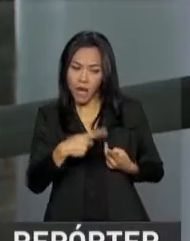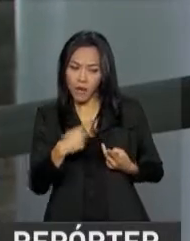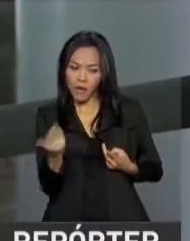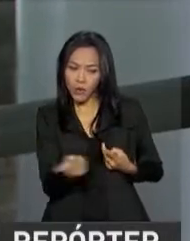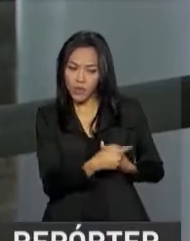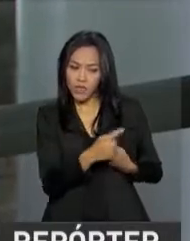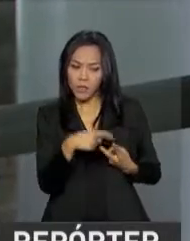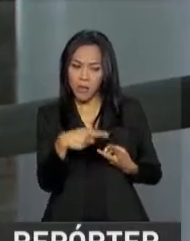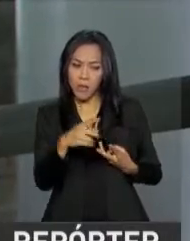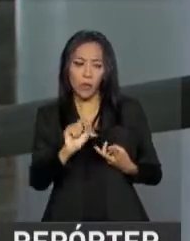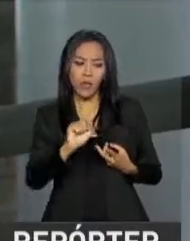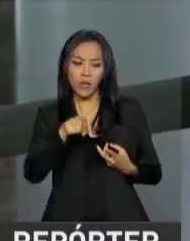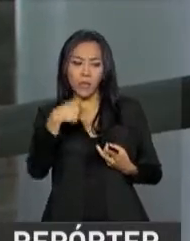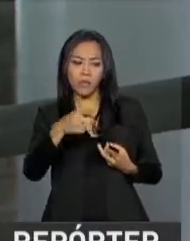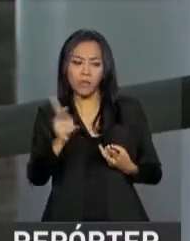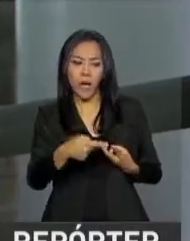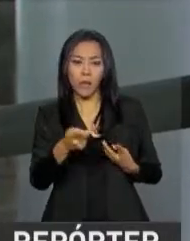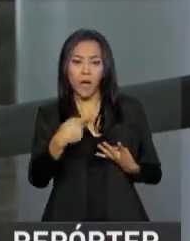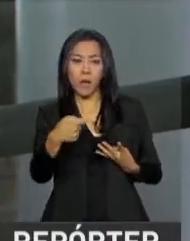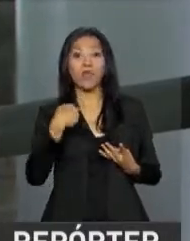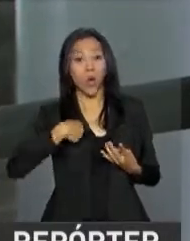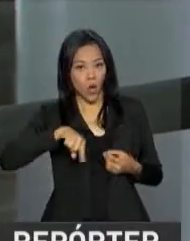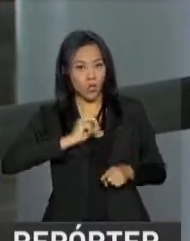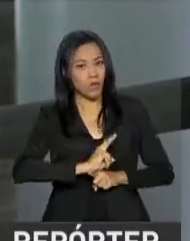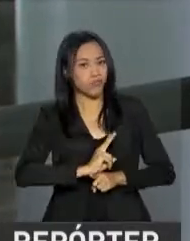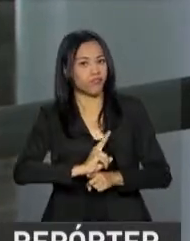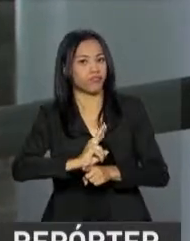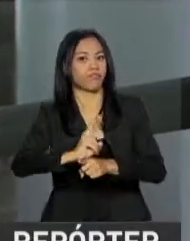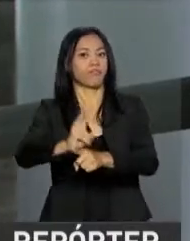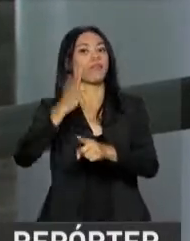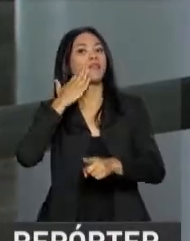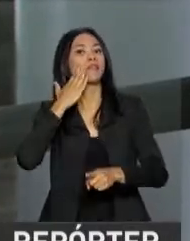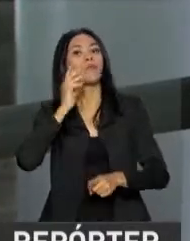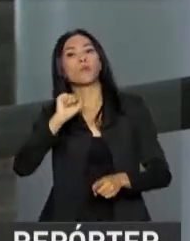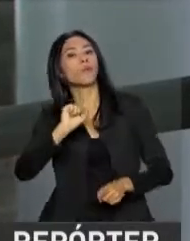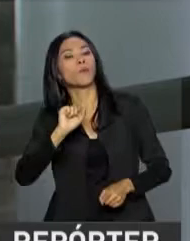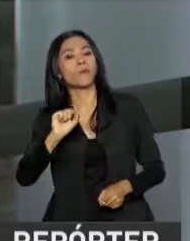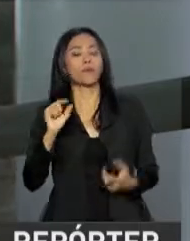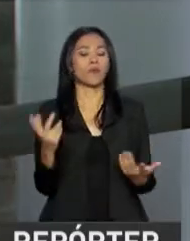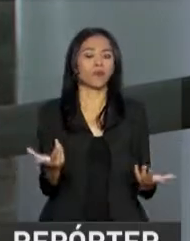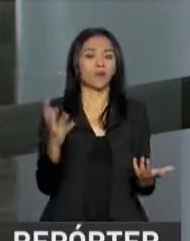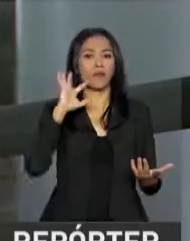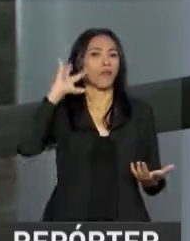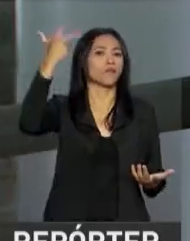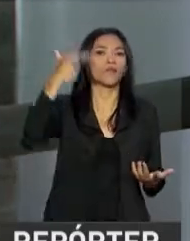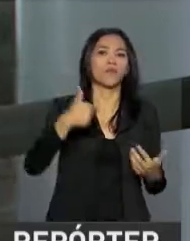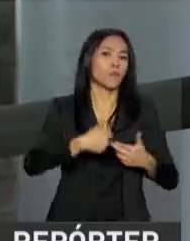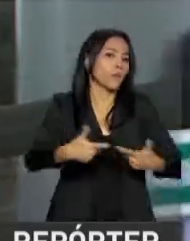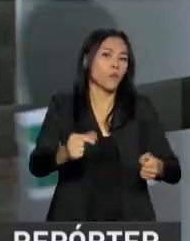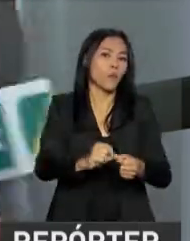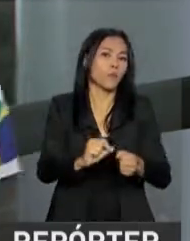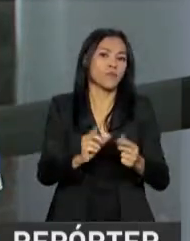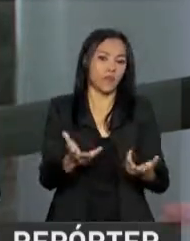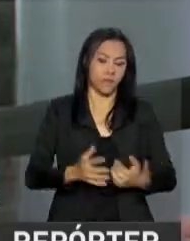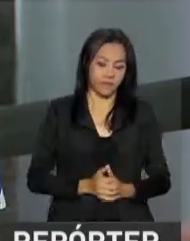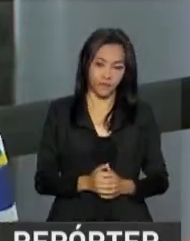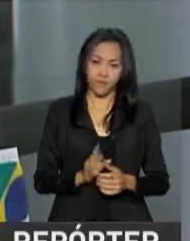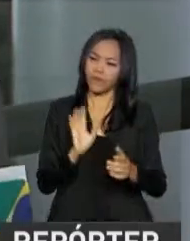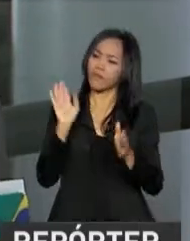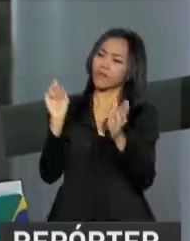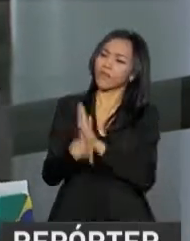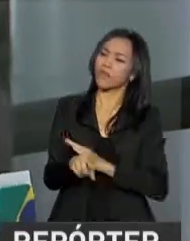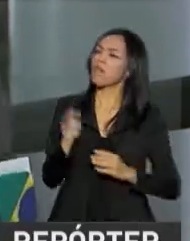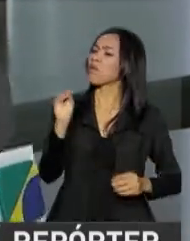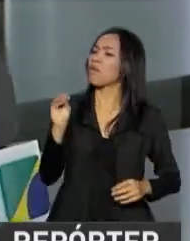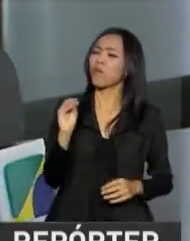procuradoria respectiva e estamos aguardando informações até o final da semana para saber né da instauração do inquérito como que esse contexto da